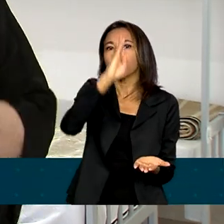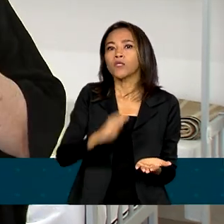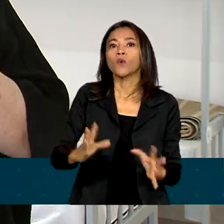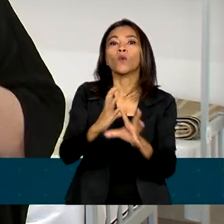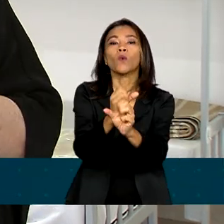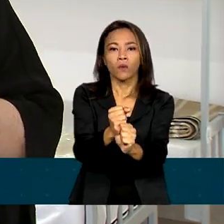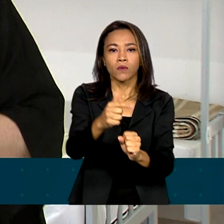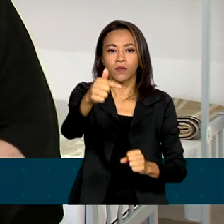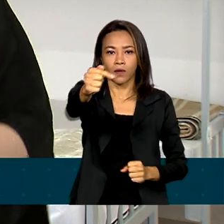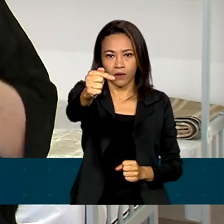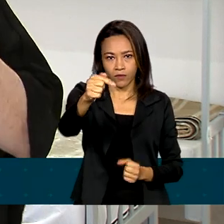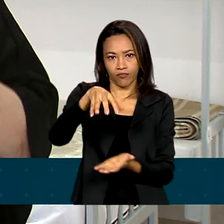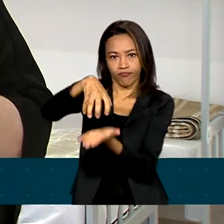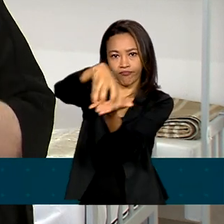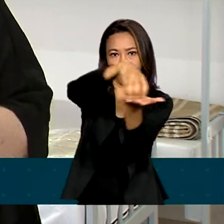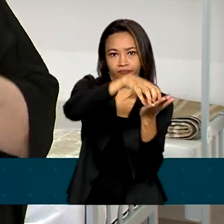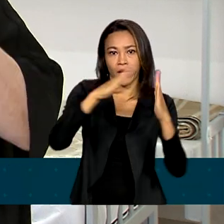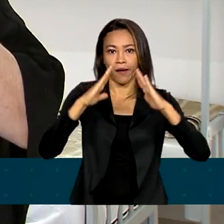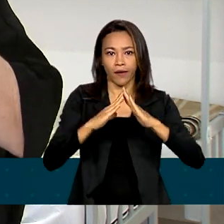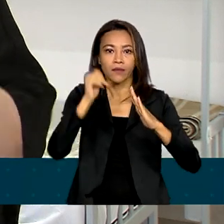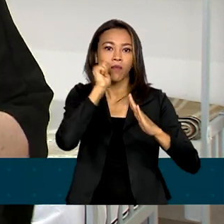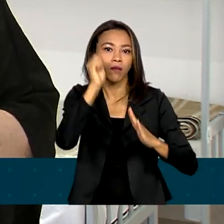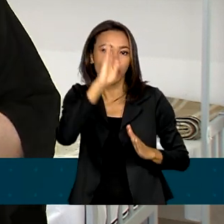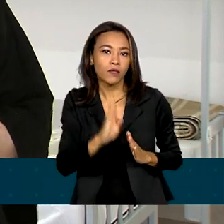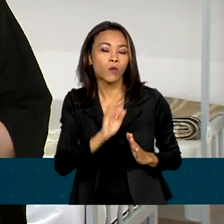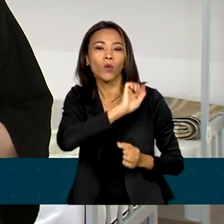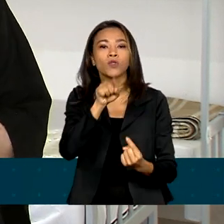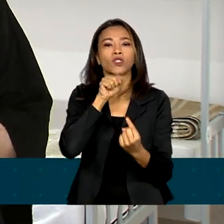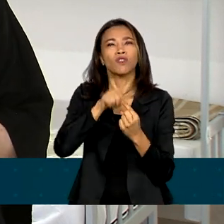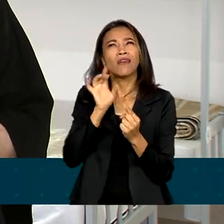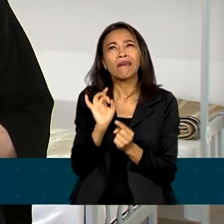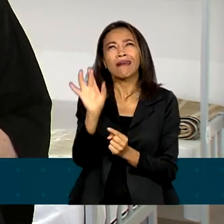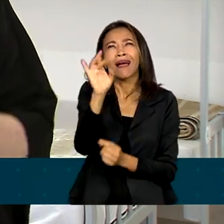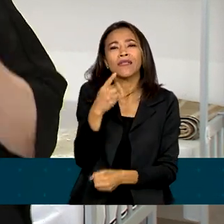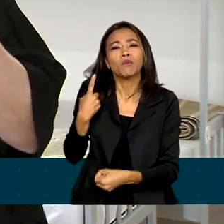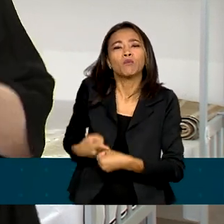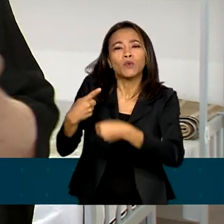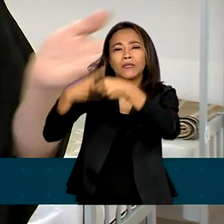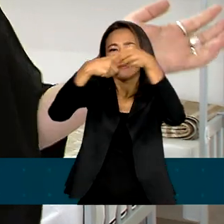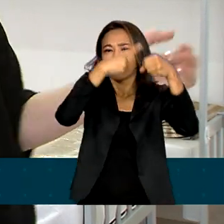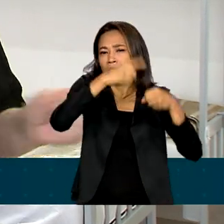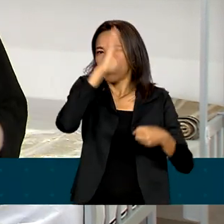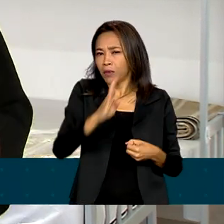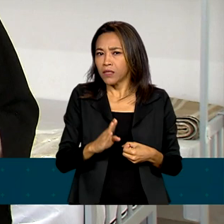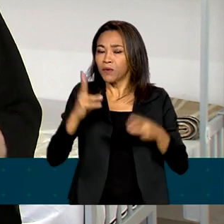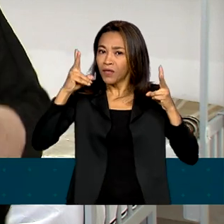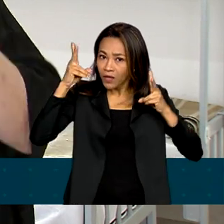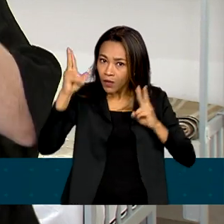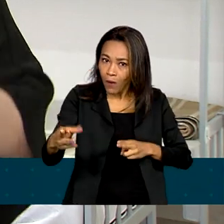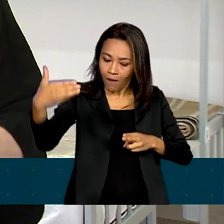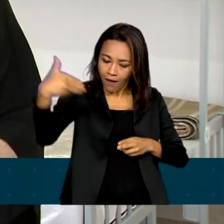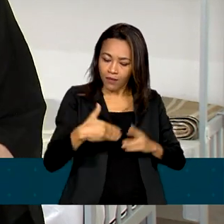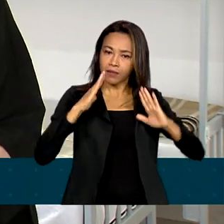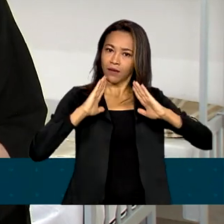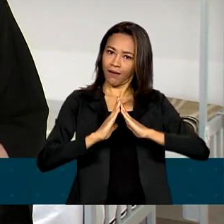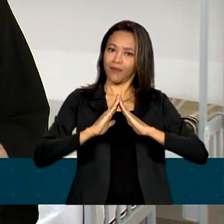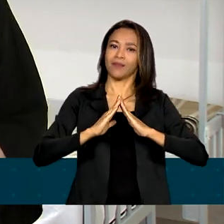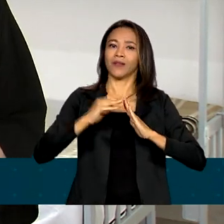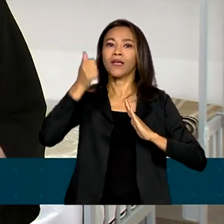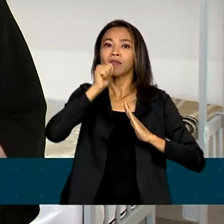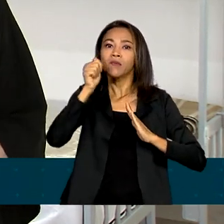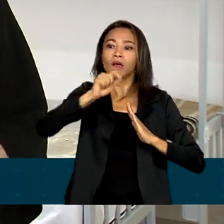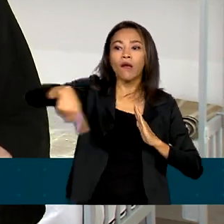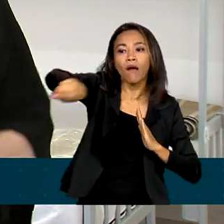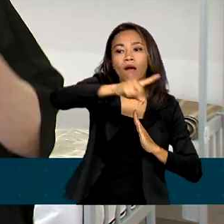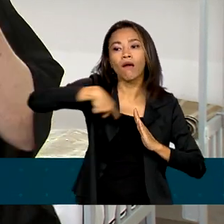país. A ideia é implantar em cada município brasileiro uma casa como essa, para que as mulheres em situação